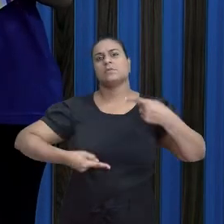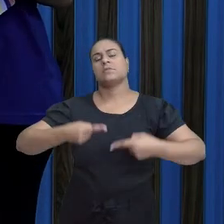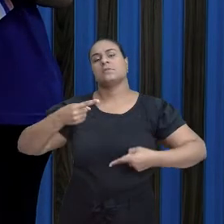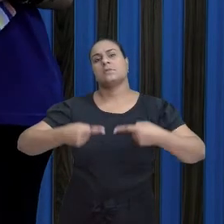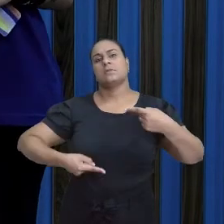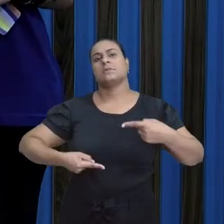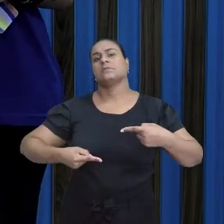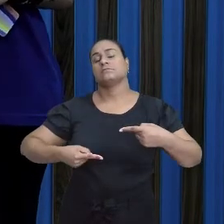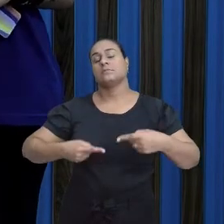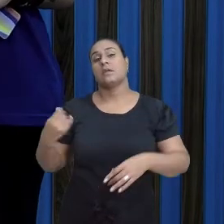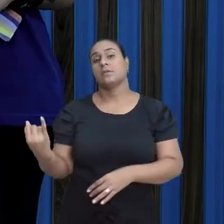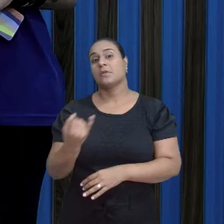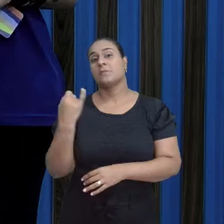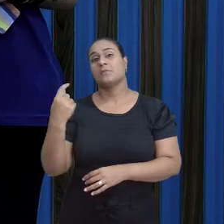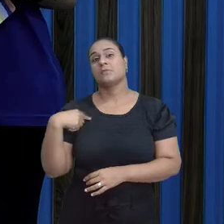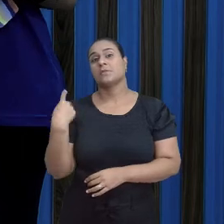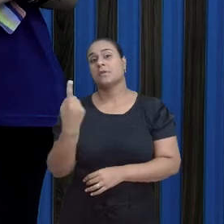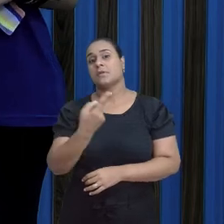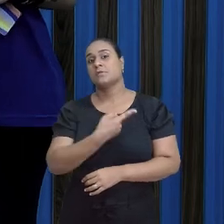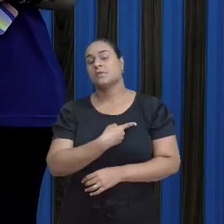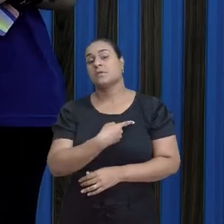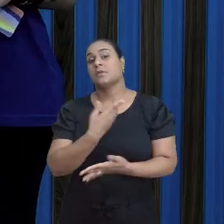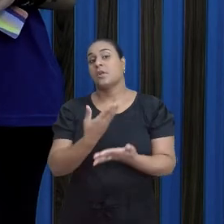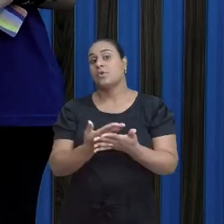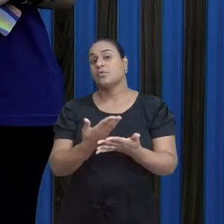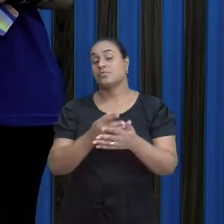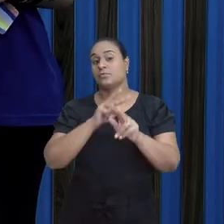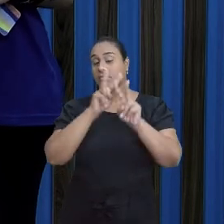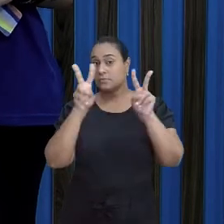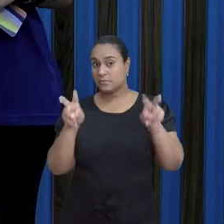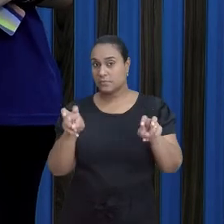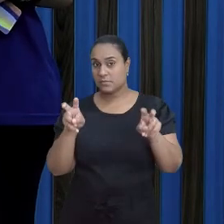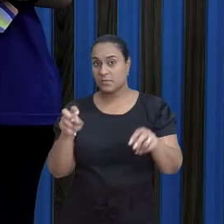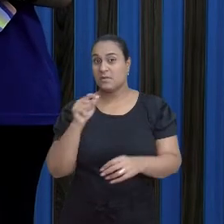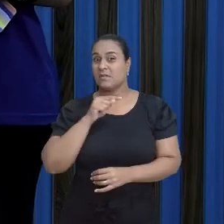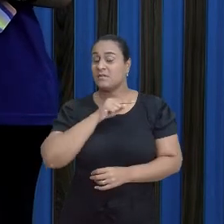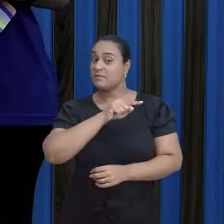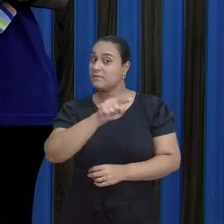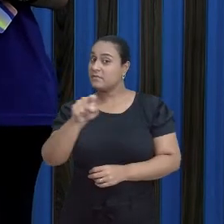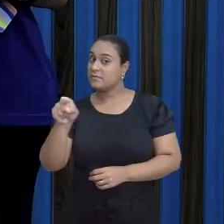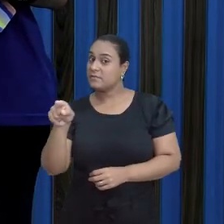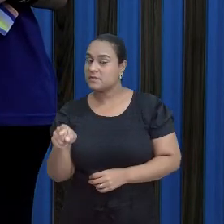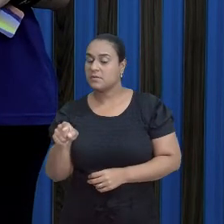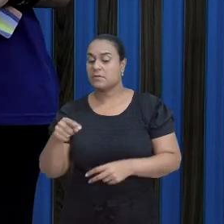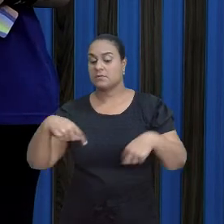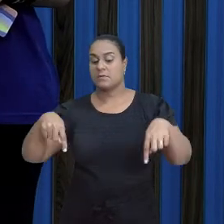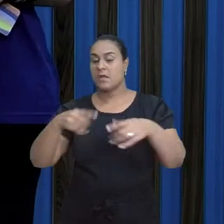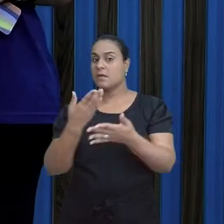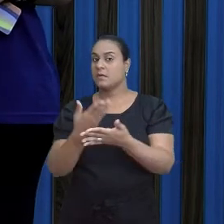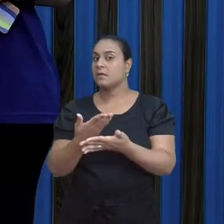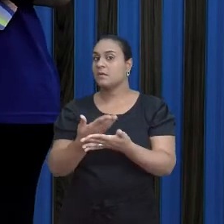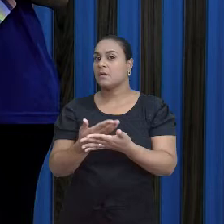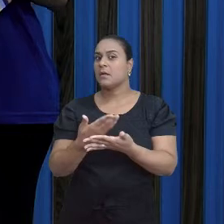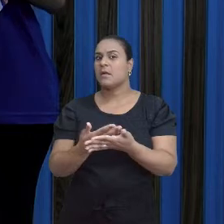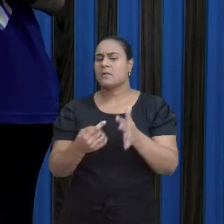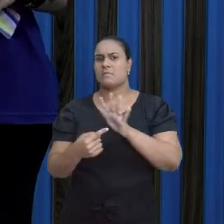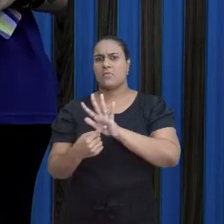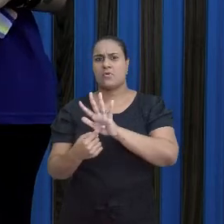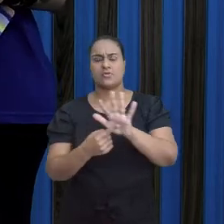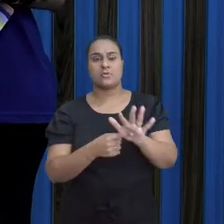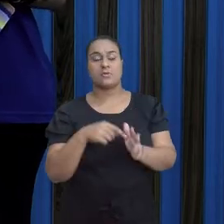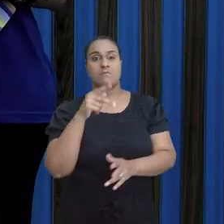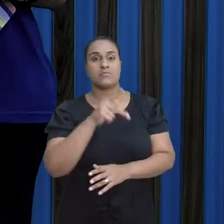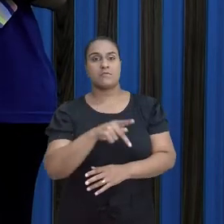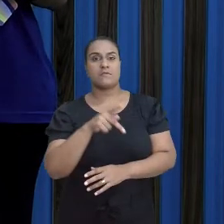a gente estar aqui trabalhando isso com vocês, para que vocês, né, possam, em sala de aula, né, trazer isso para que o